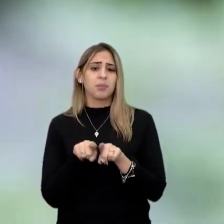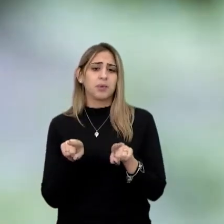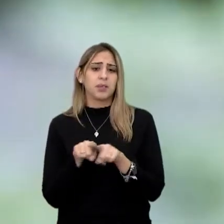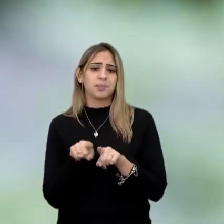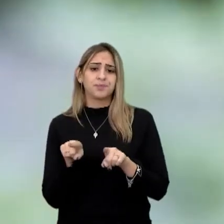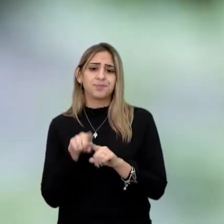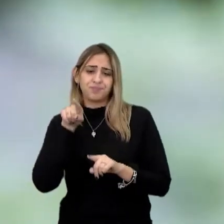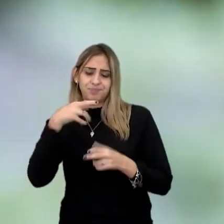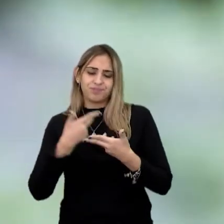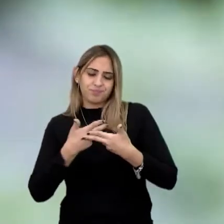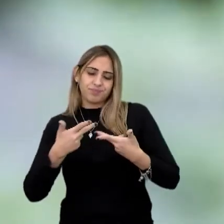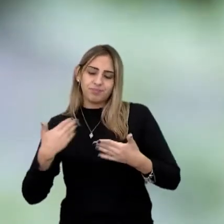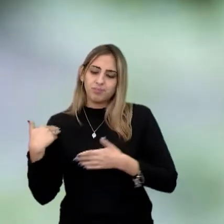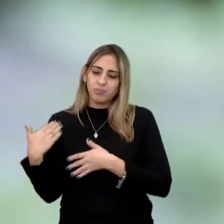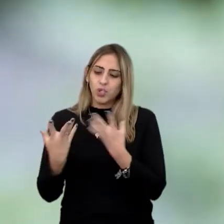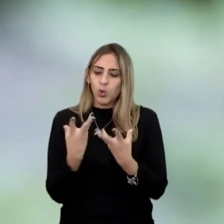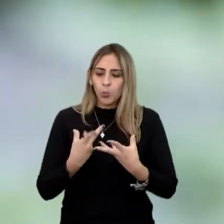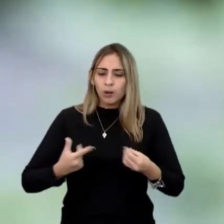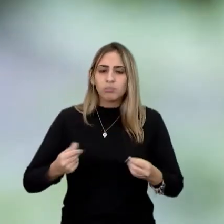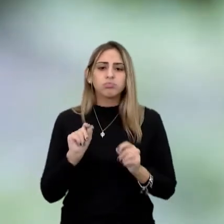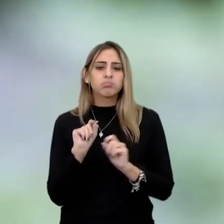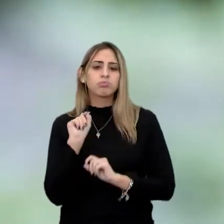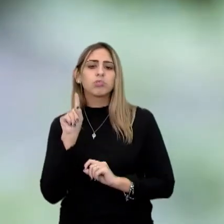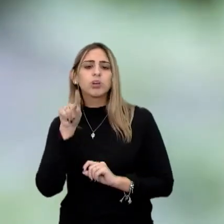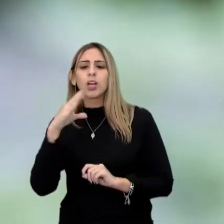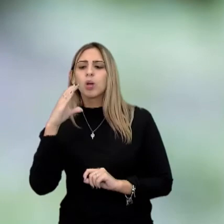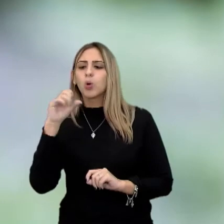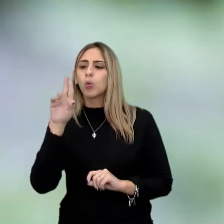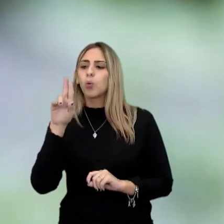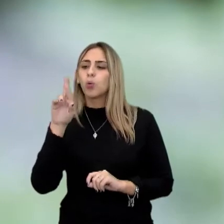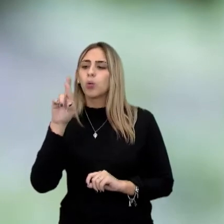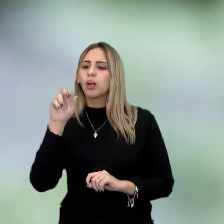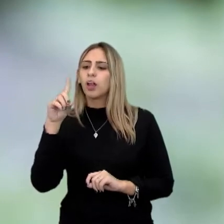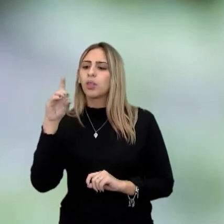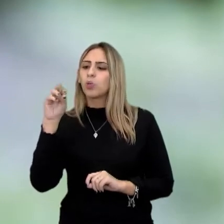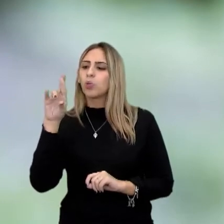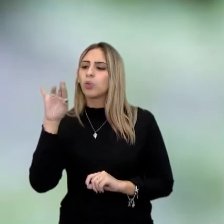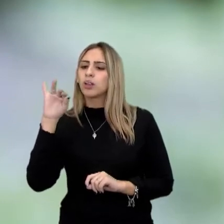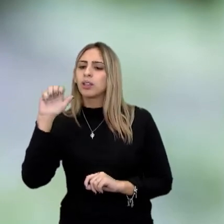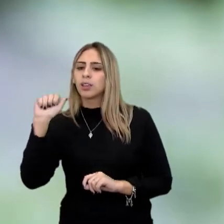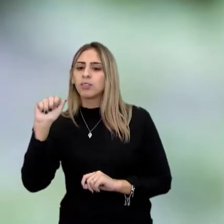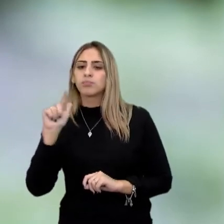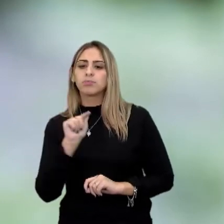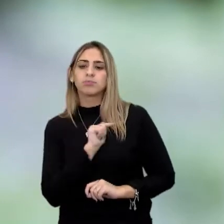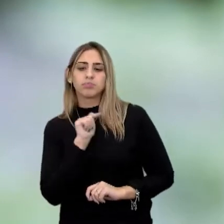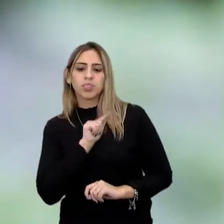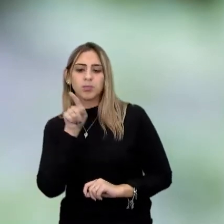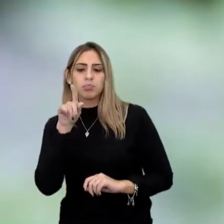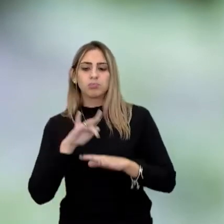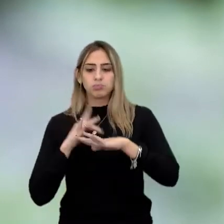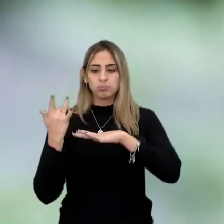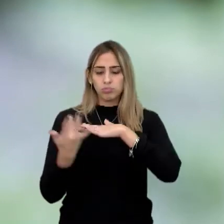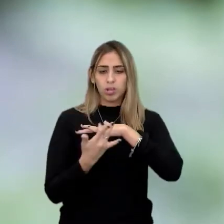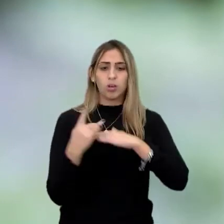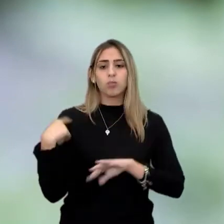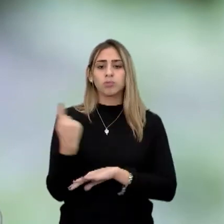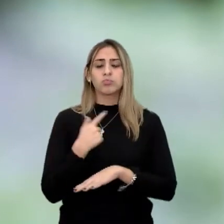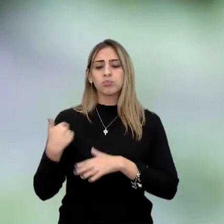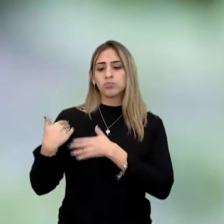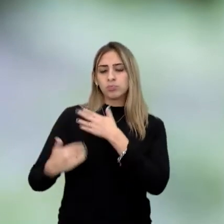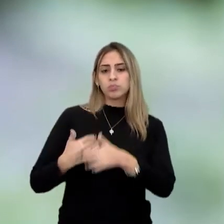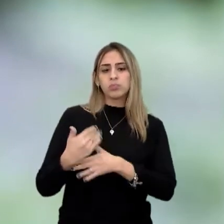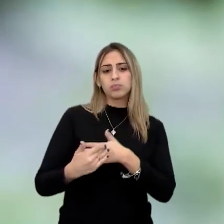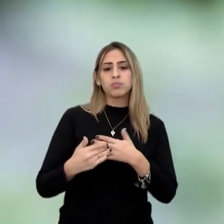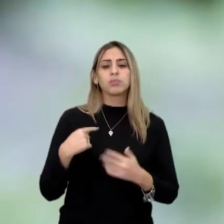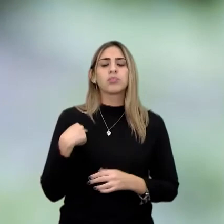de curadoria, né? Nós falamos em outras aulas o que é uma curadoria. Quando a gente tem uma rede social, é interessante que a gente desenvolva esse processo